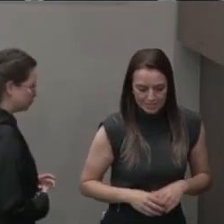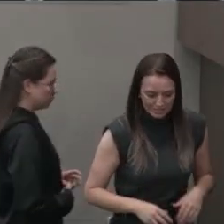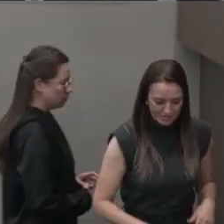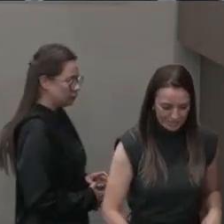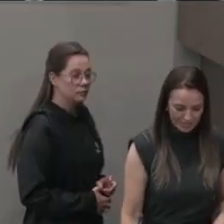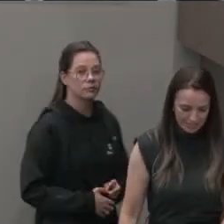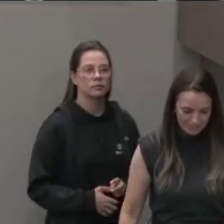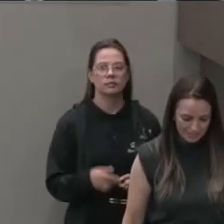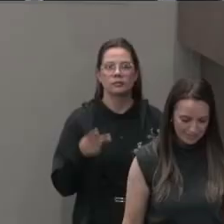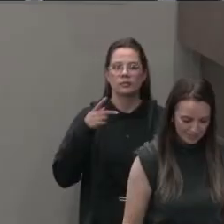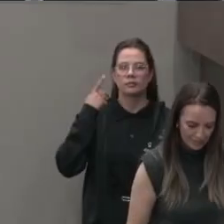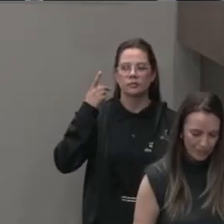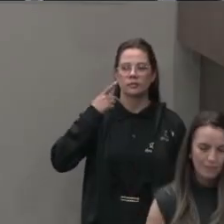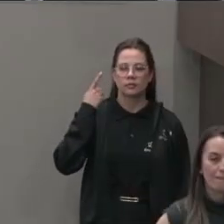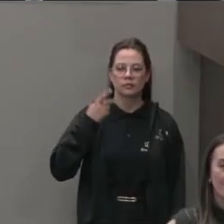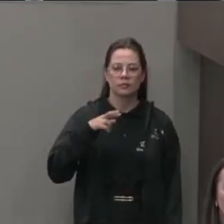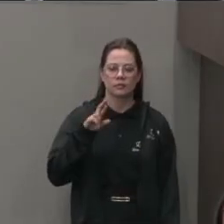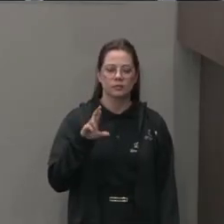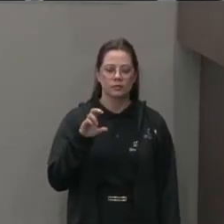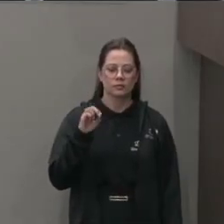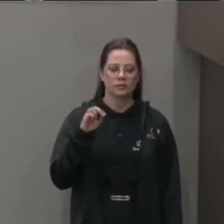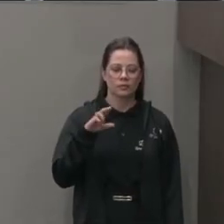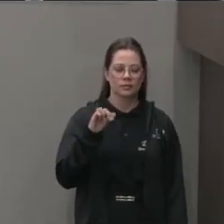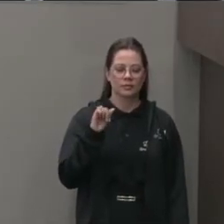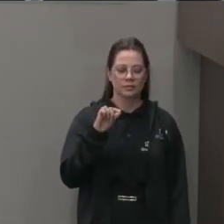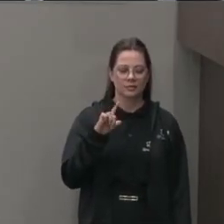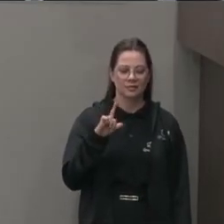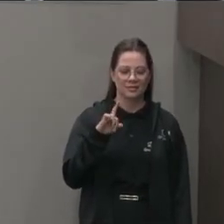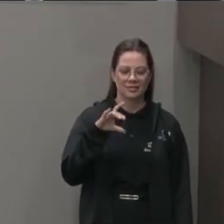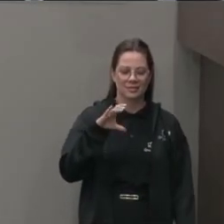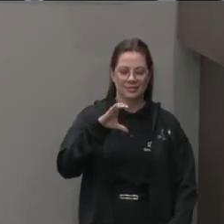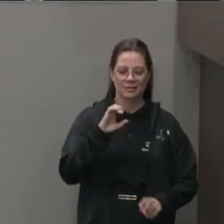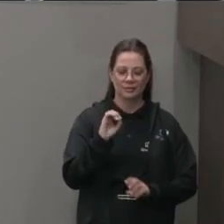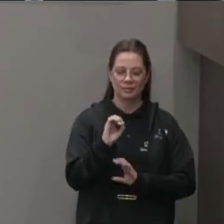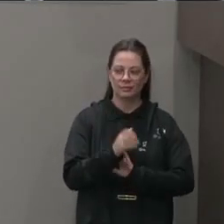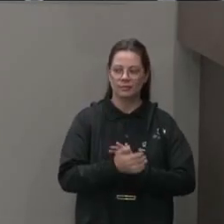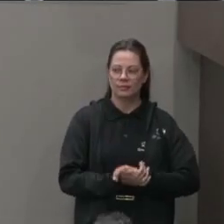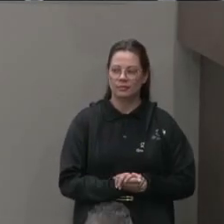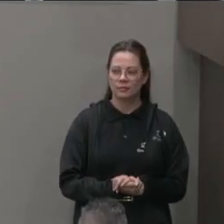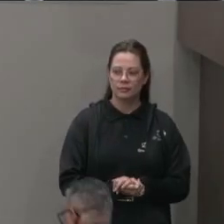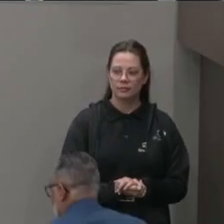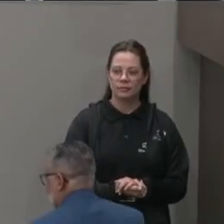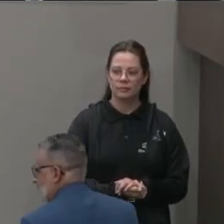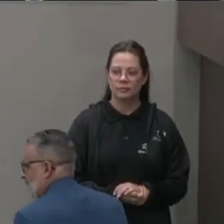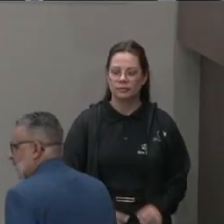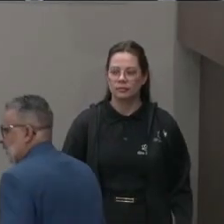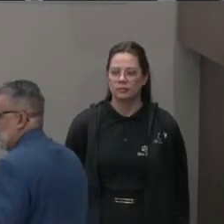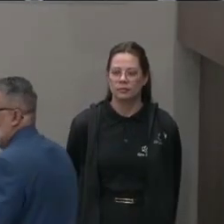Próximo vereador inscrito, vereador Ronaldo Severo da Rosa.